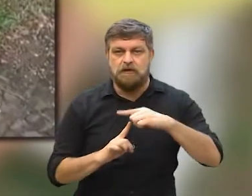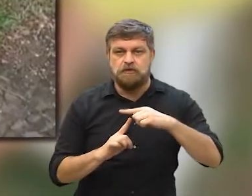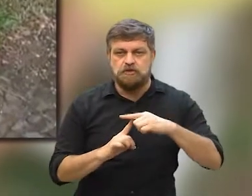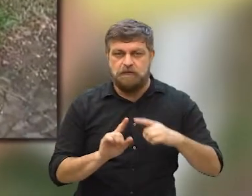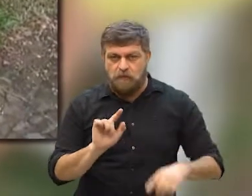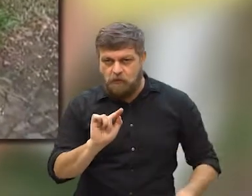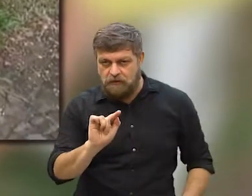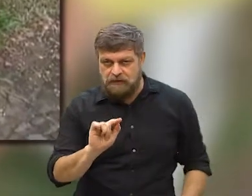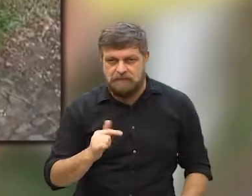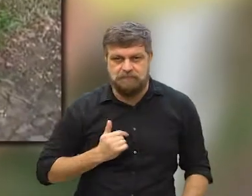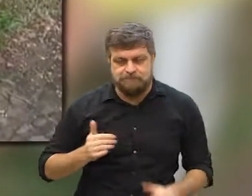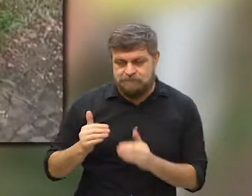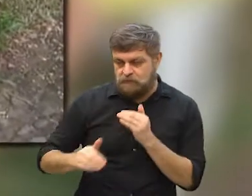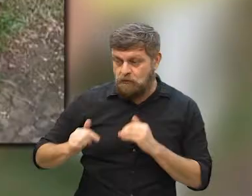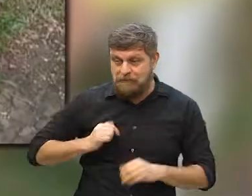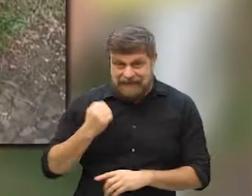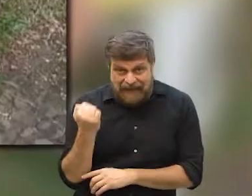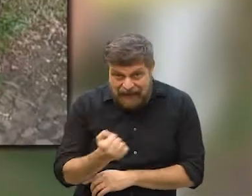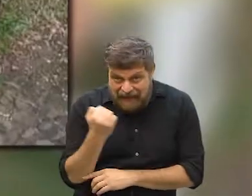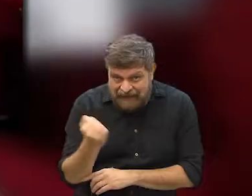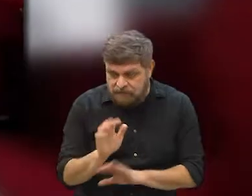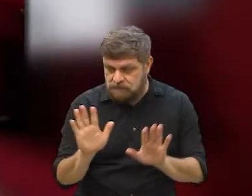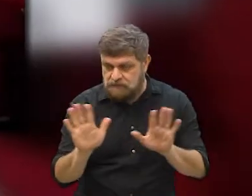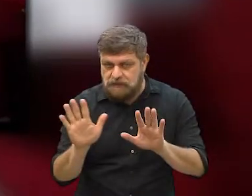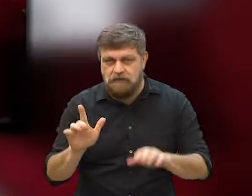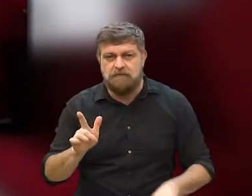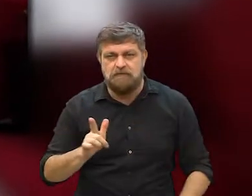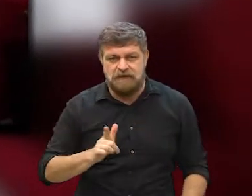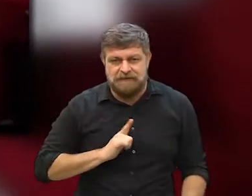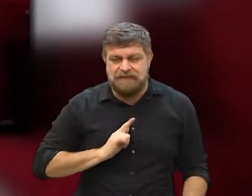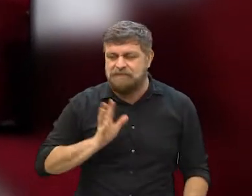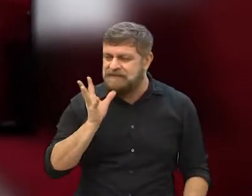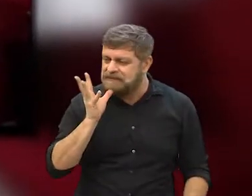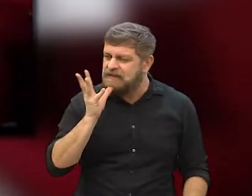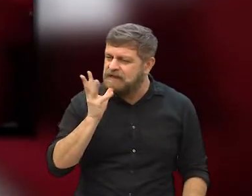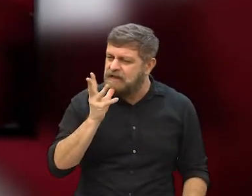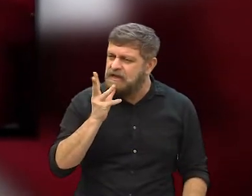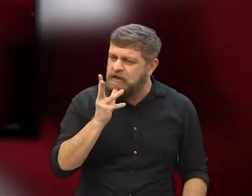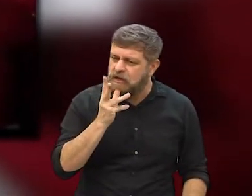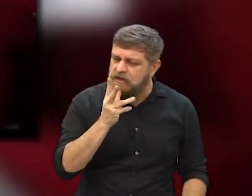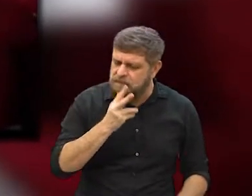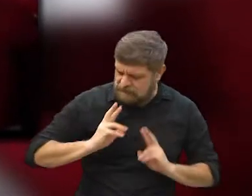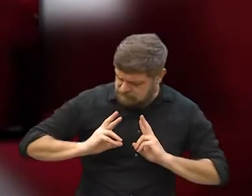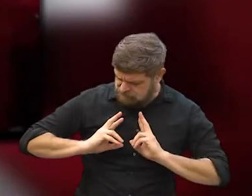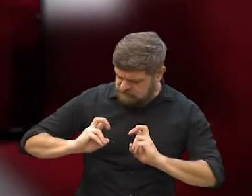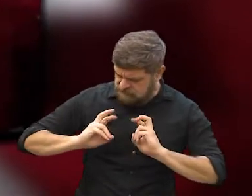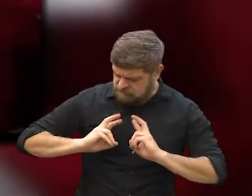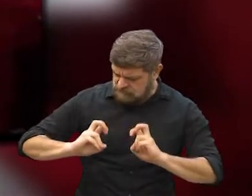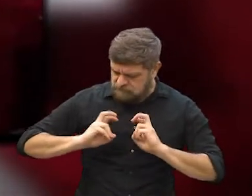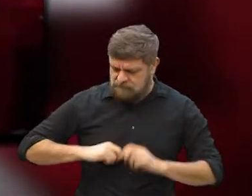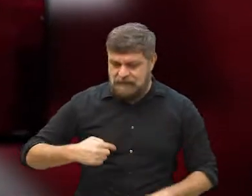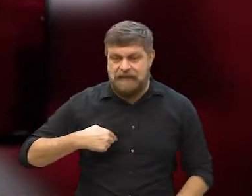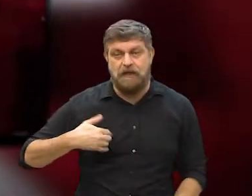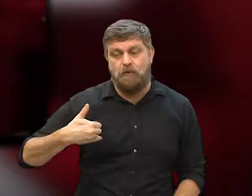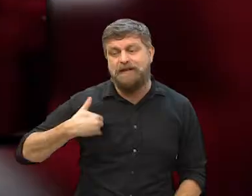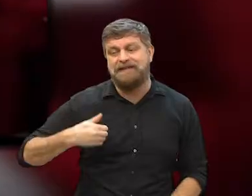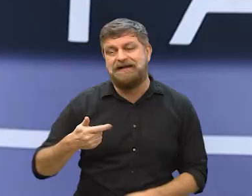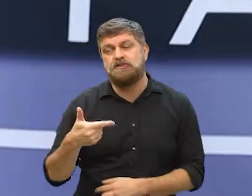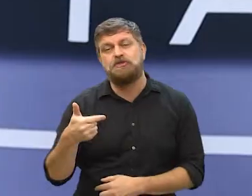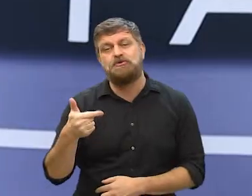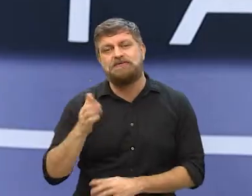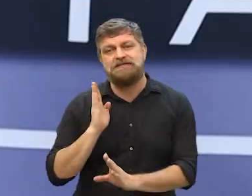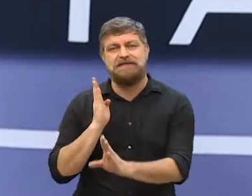não é considerado o mais grave. Mas eu demorei muito a descobrir o que eu tinha, né? Eu vim descobrir, eu já tinha 12